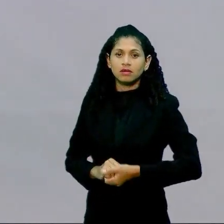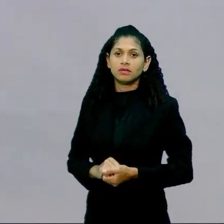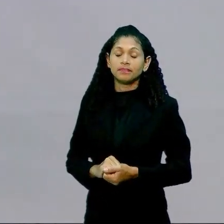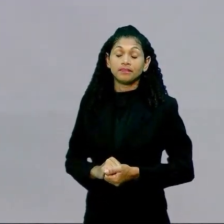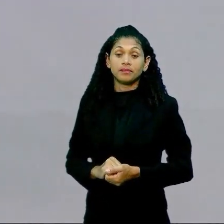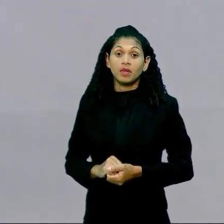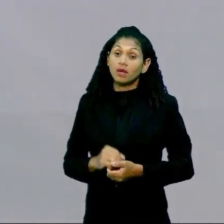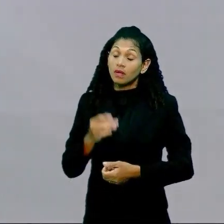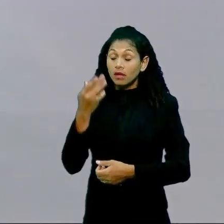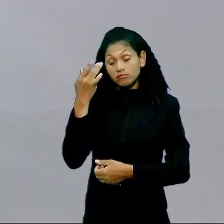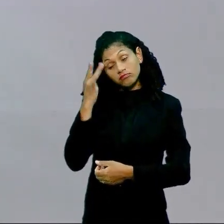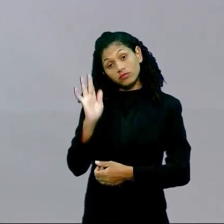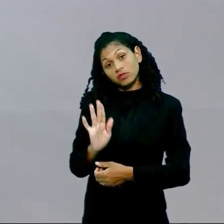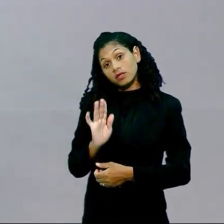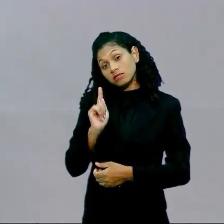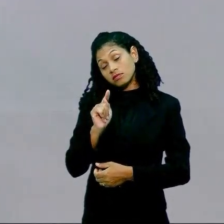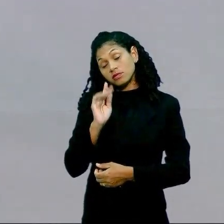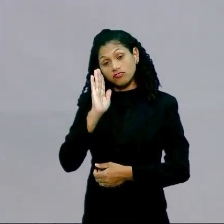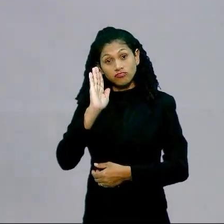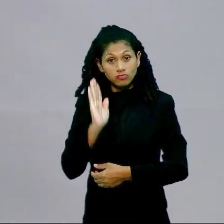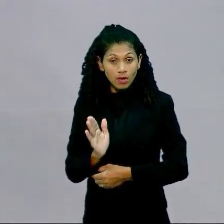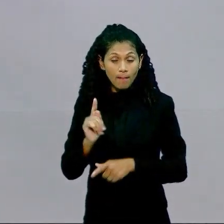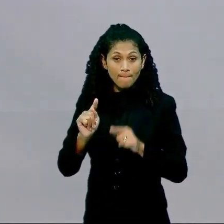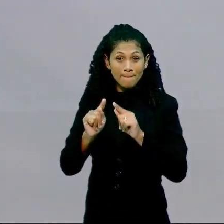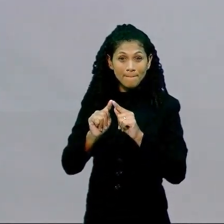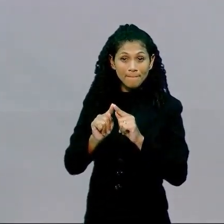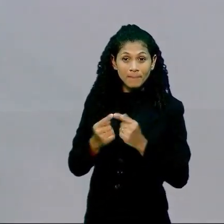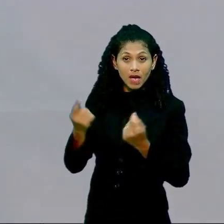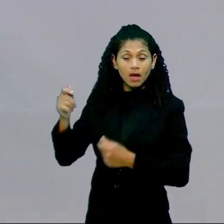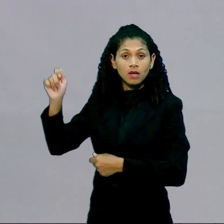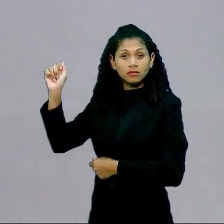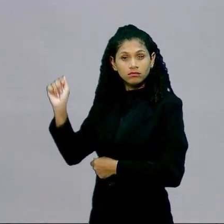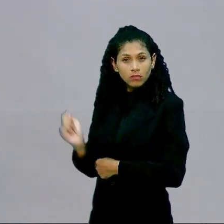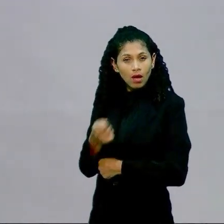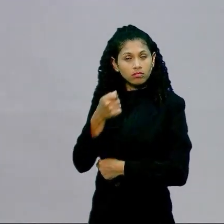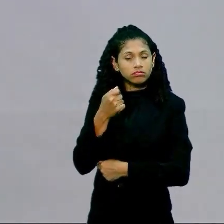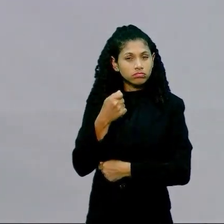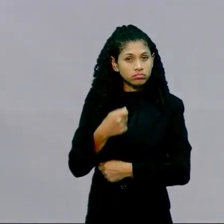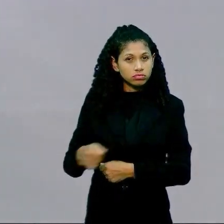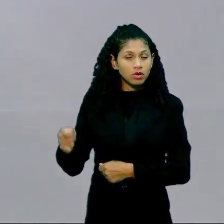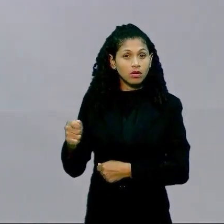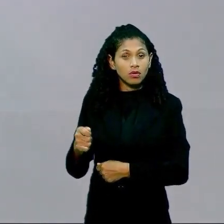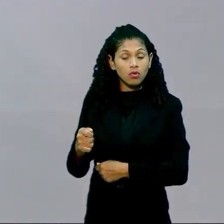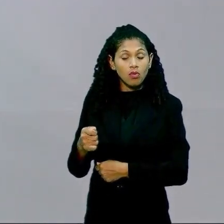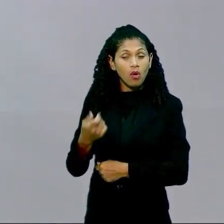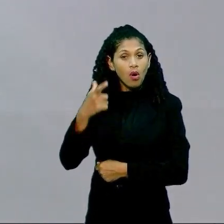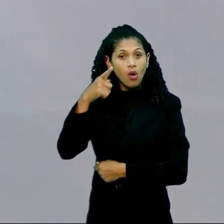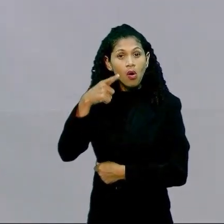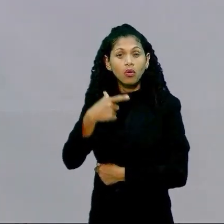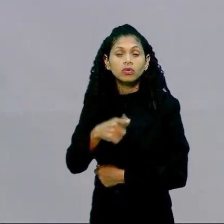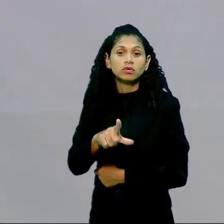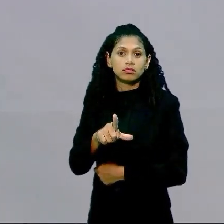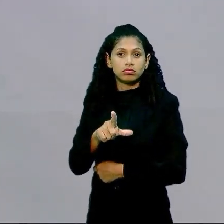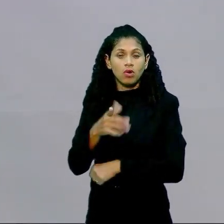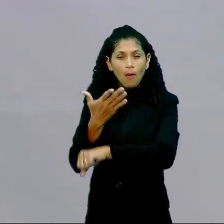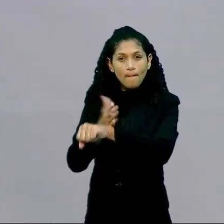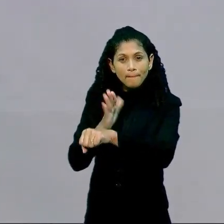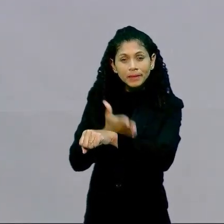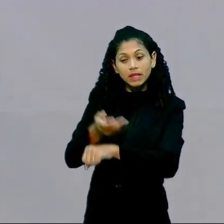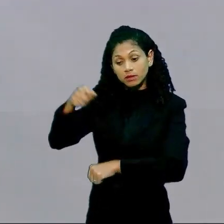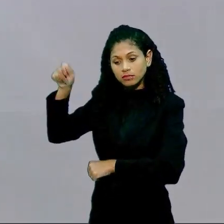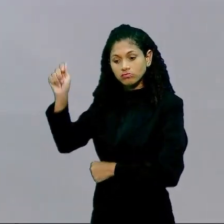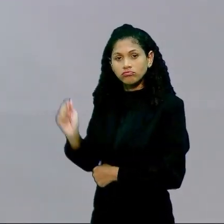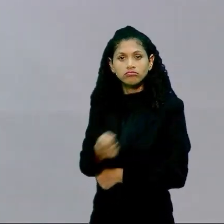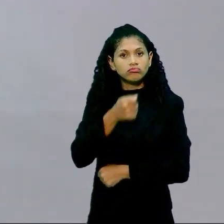posso dizer é: o Nintendo Wii conseguiu adaptar pelo console prática de tênis. Algumas práticas começaram a